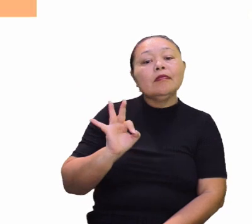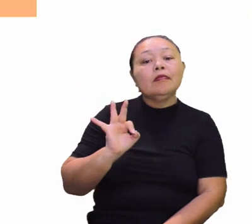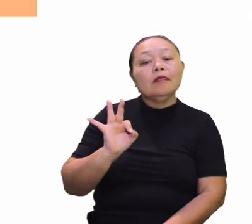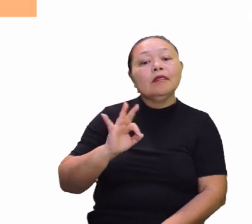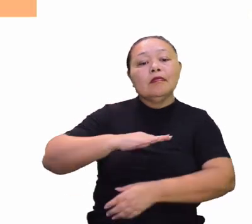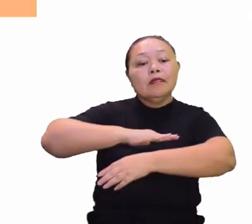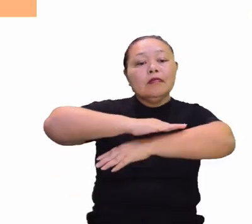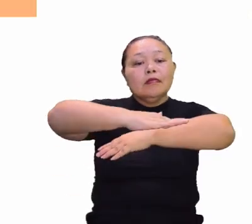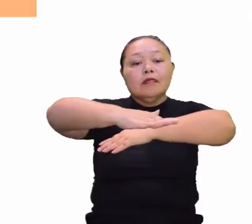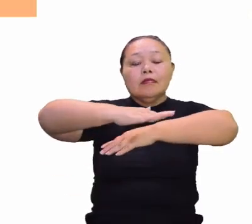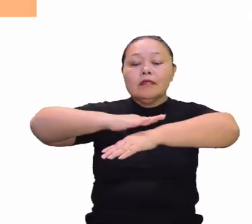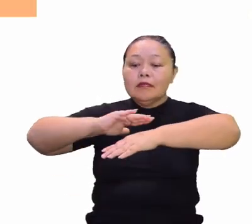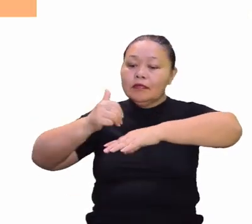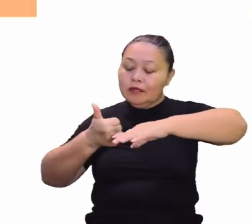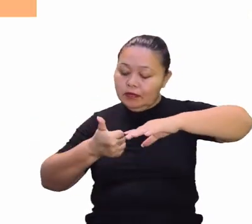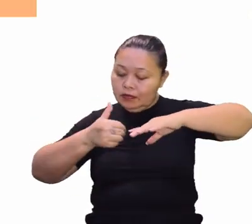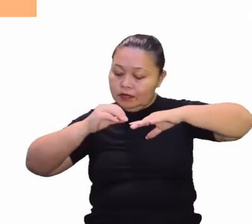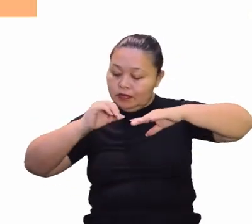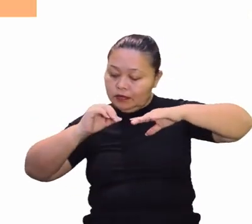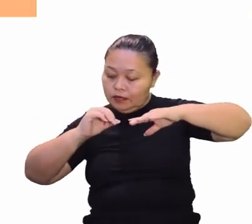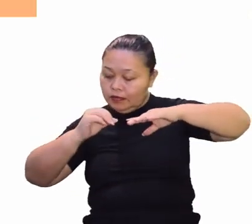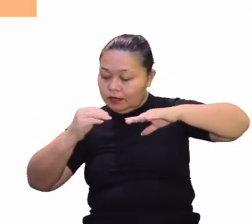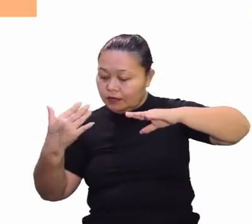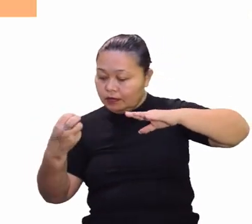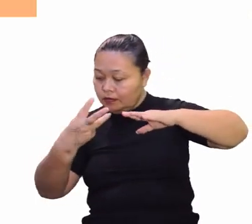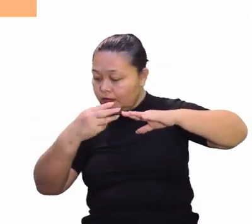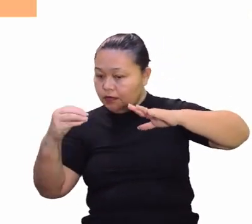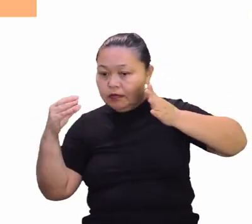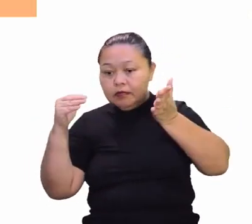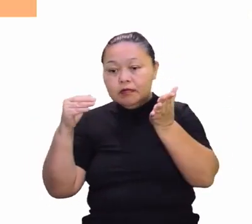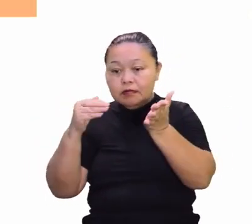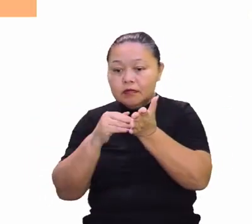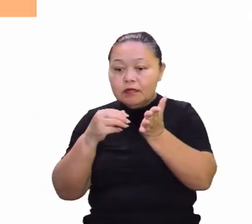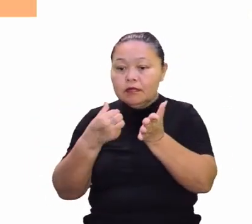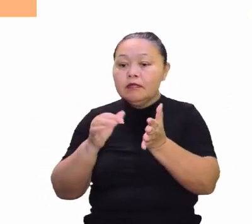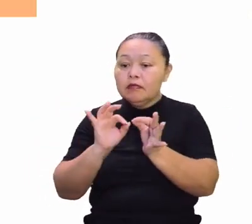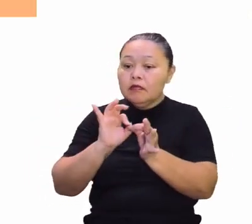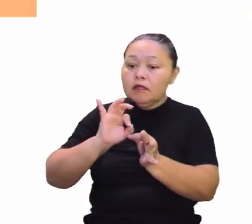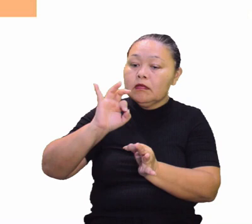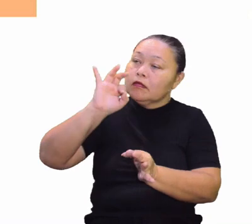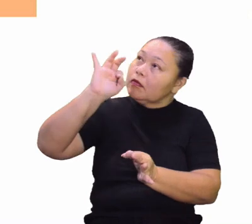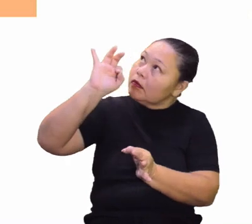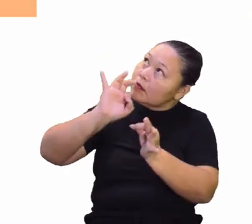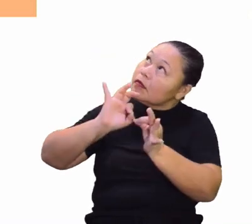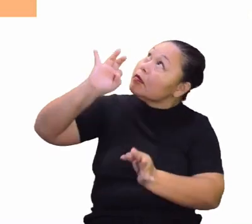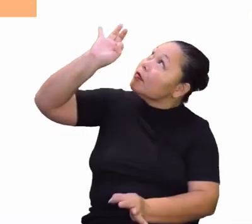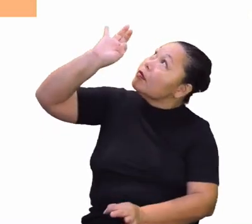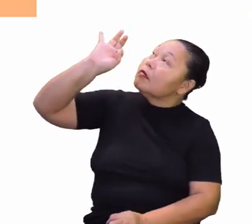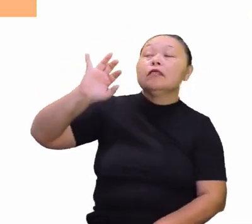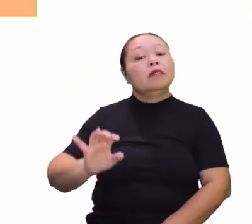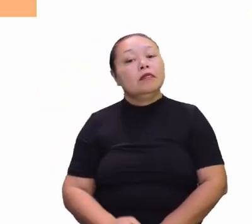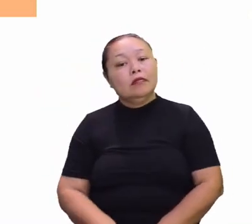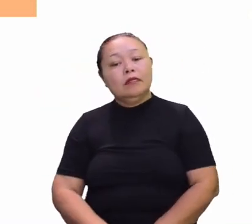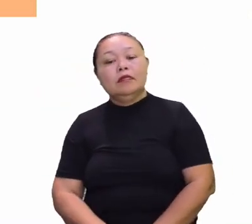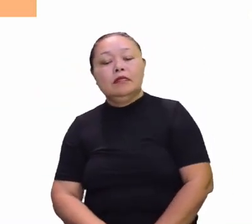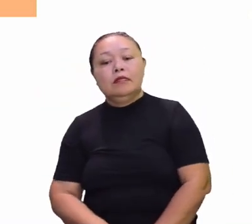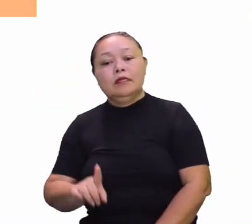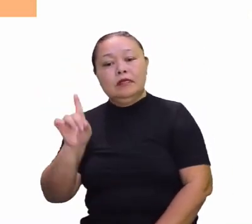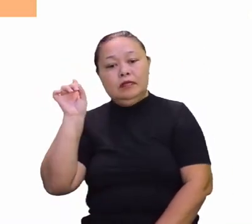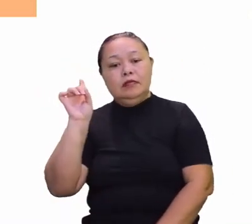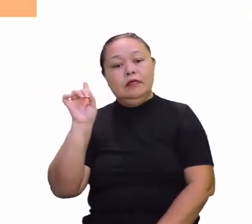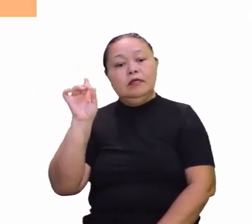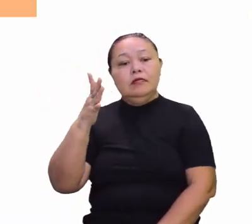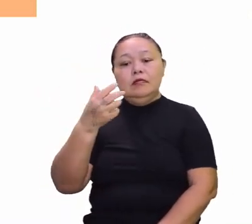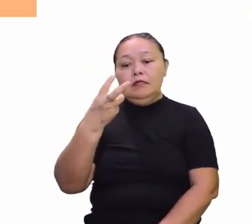66% da superfície encontra entre 100 e 300 metros de altitude. E aí